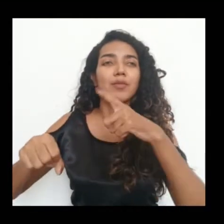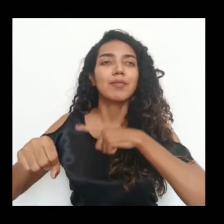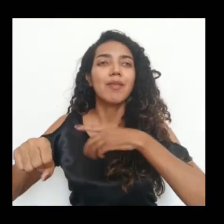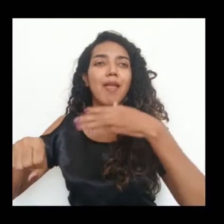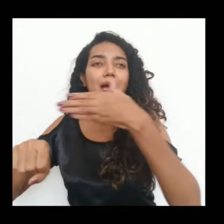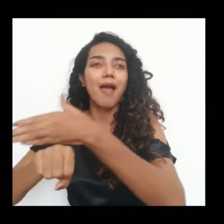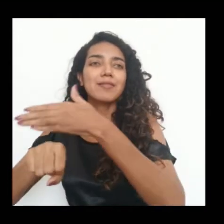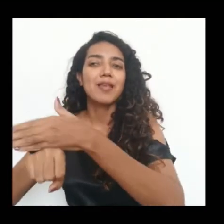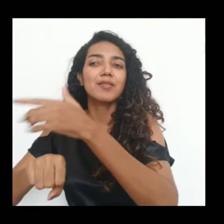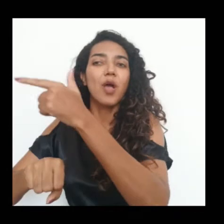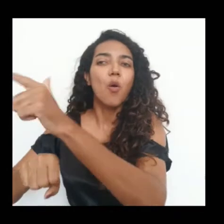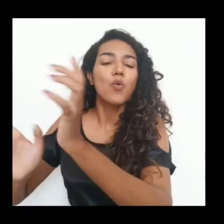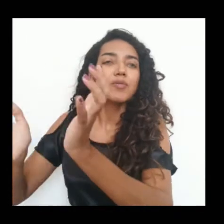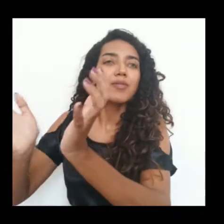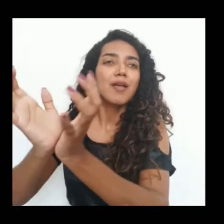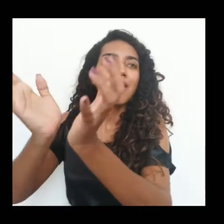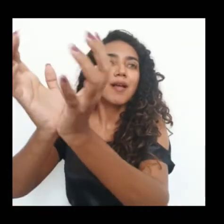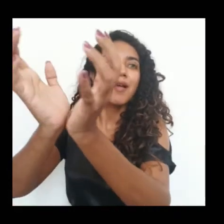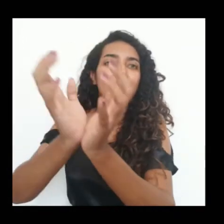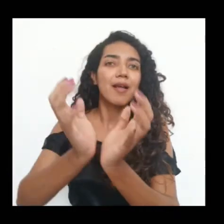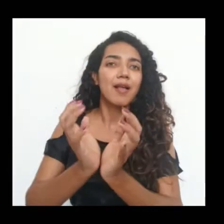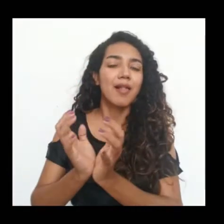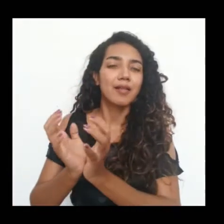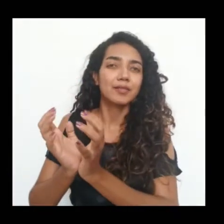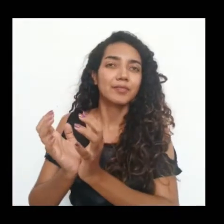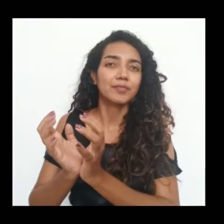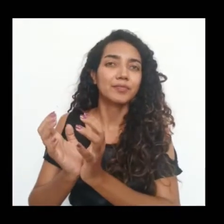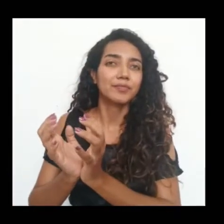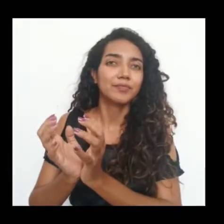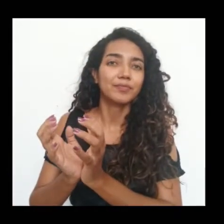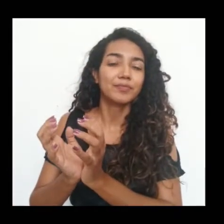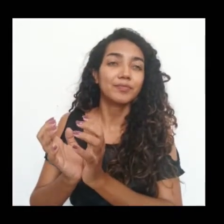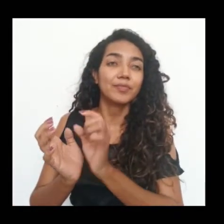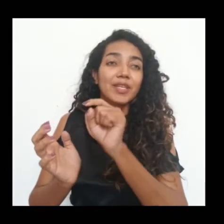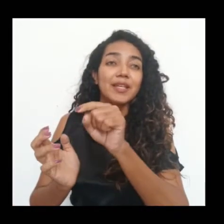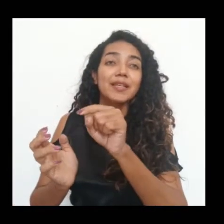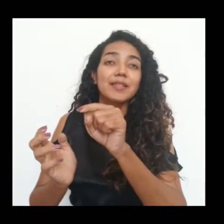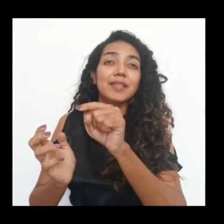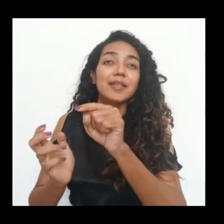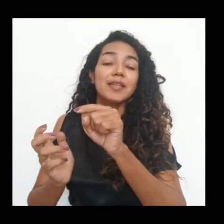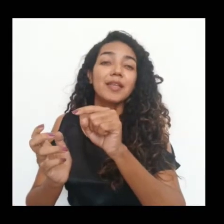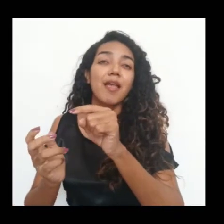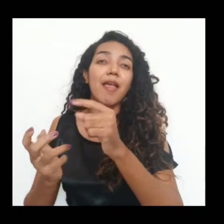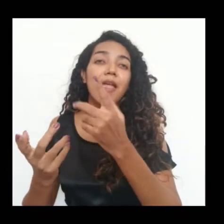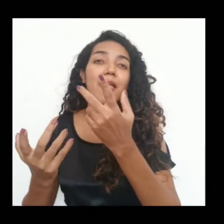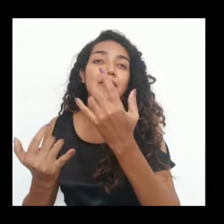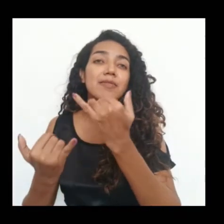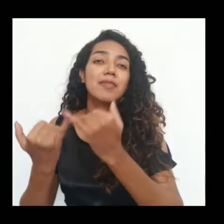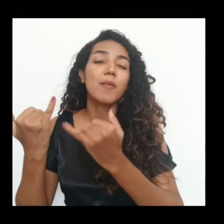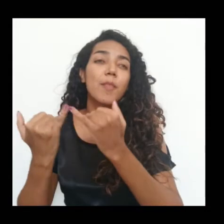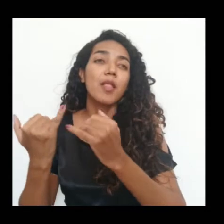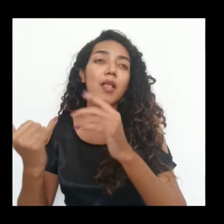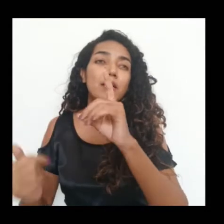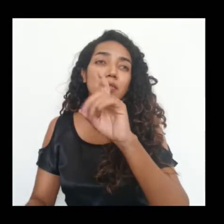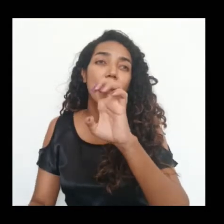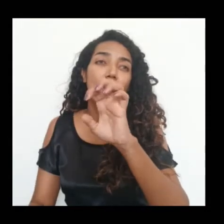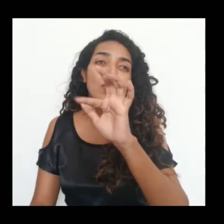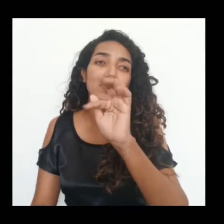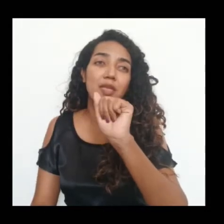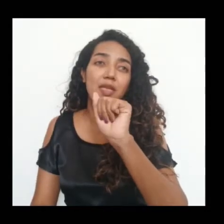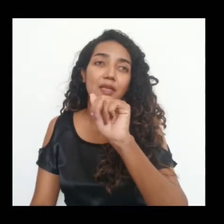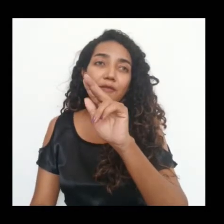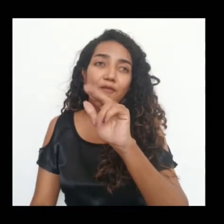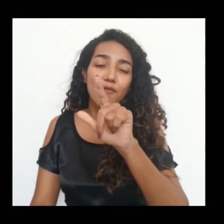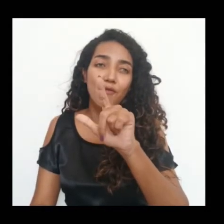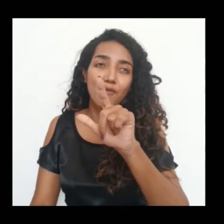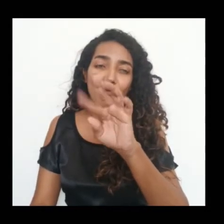O protected é praticamente igual ao default, exceto que existe uma condição a mais aqui,